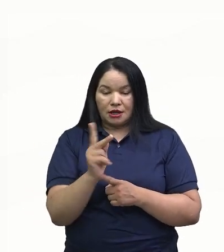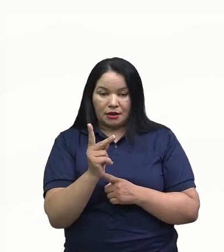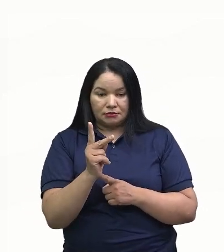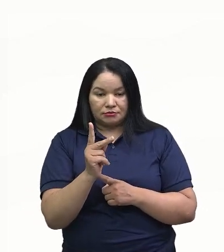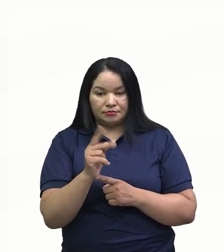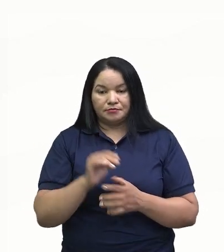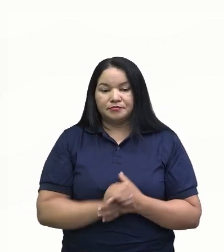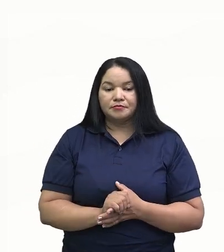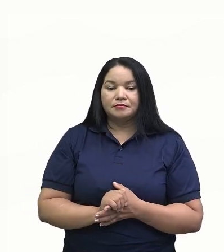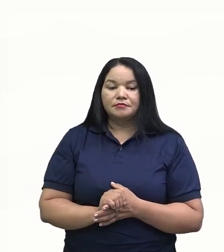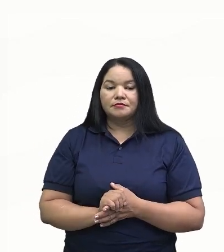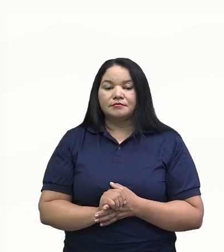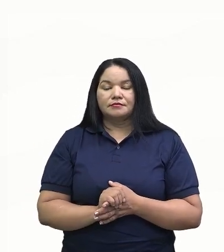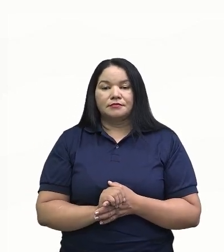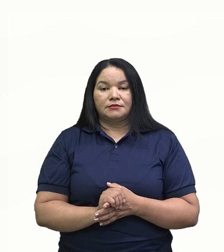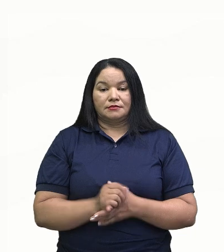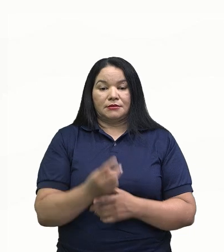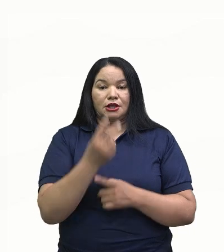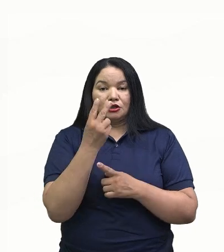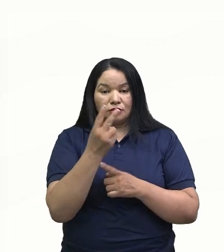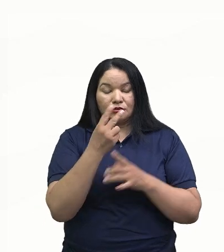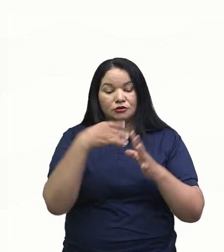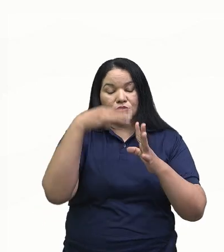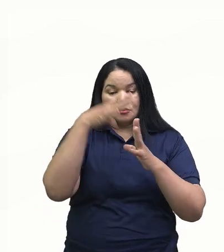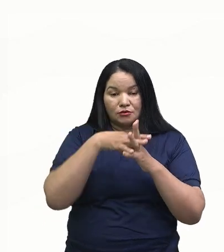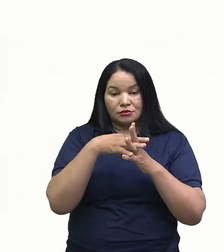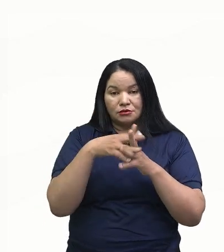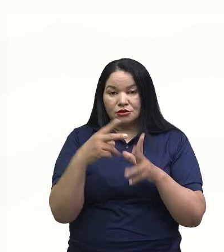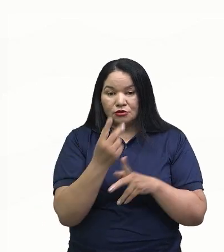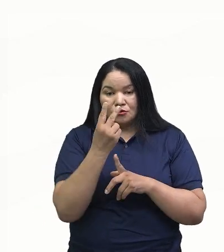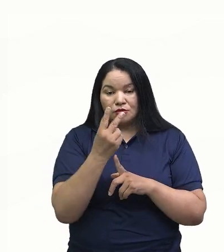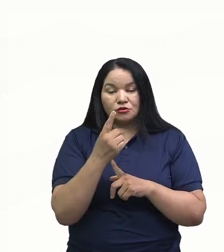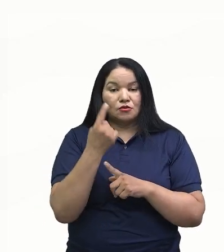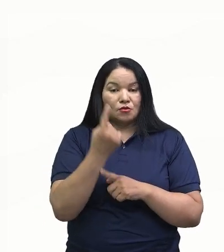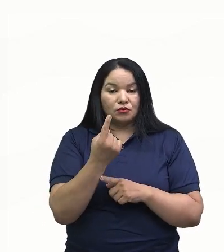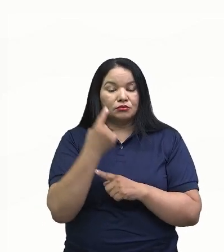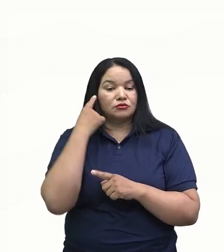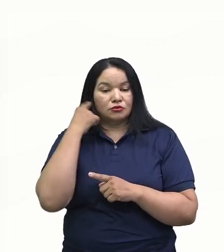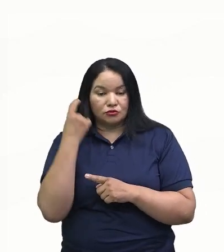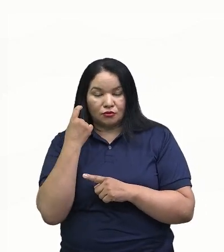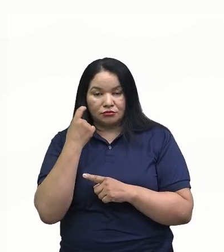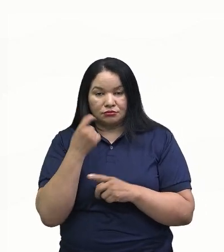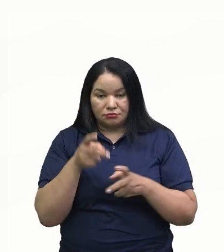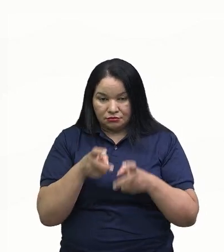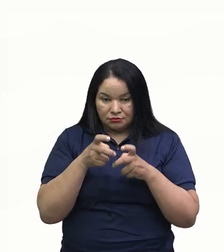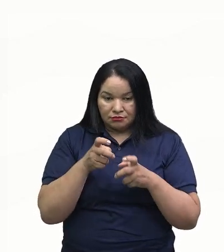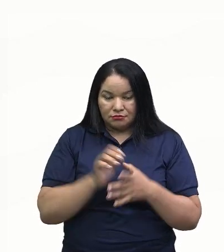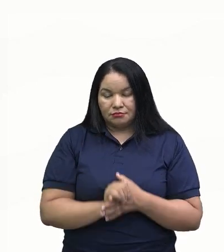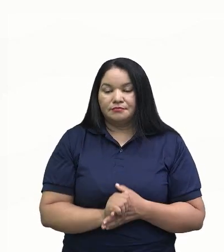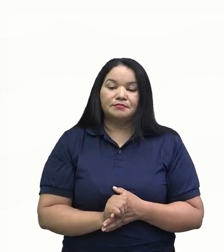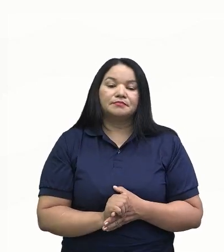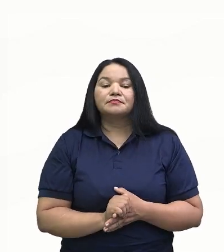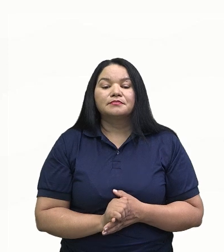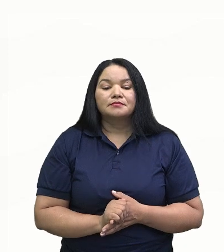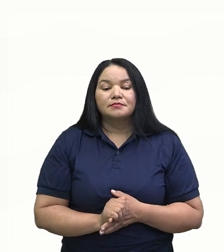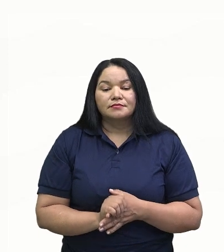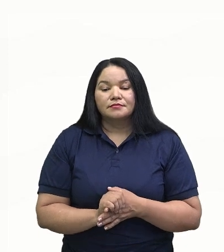O dígrafo é encontro de duas consoantes. Perceberam que tem o mesmo som aí,